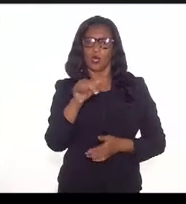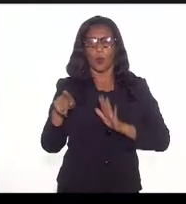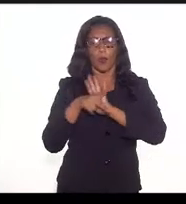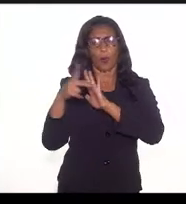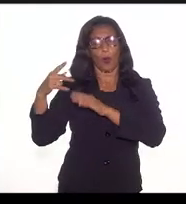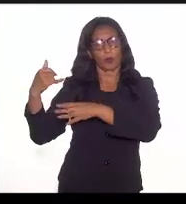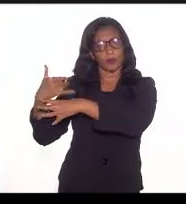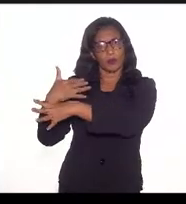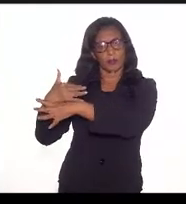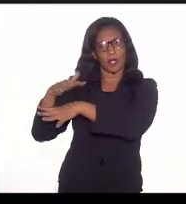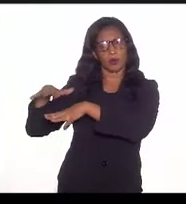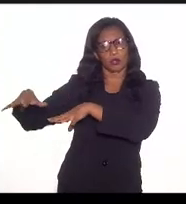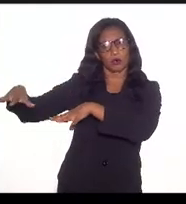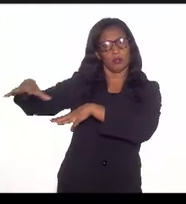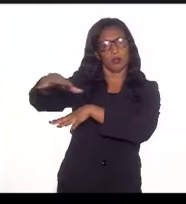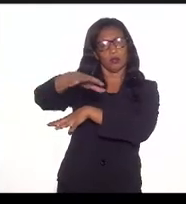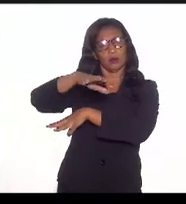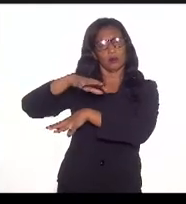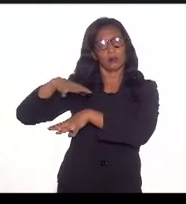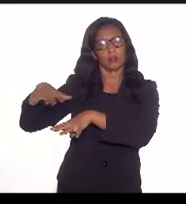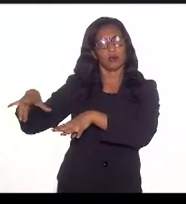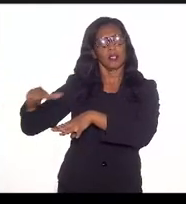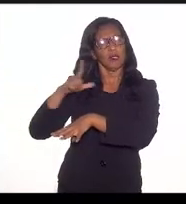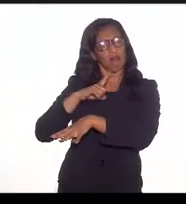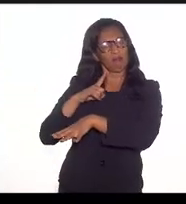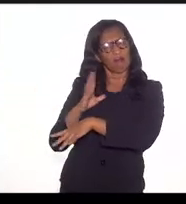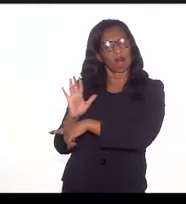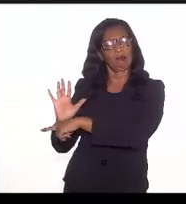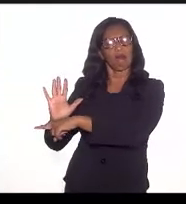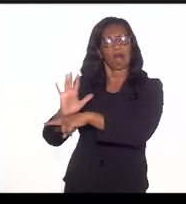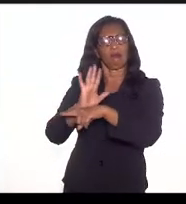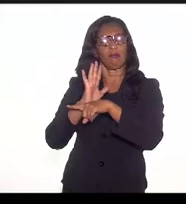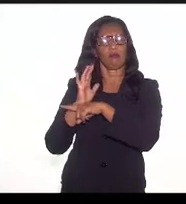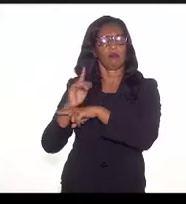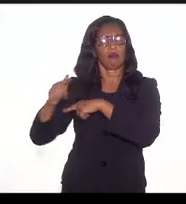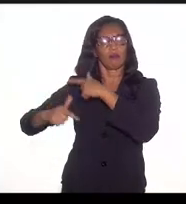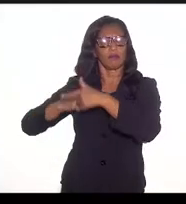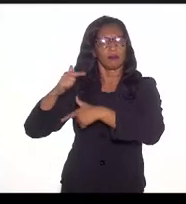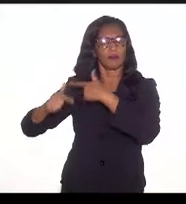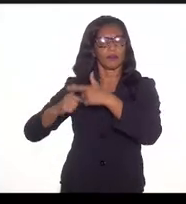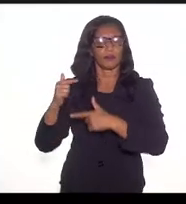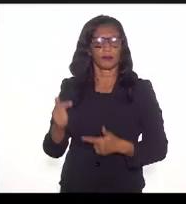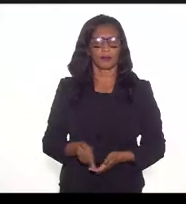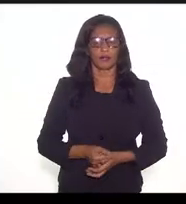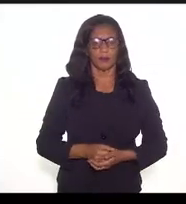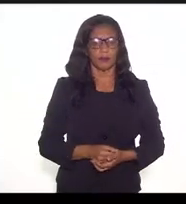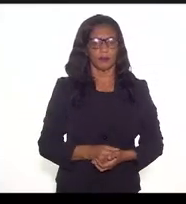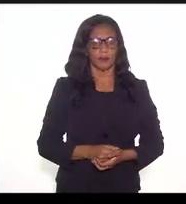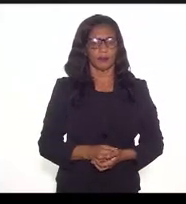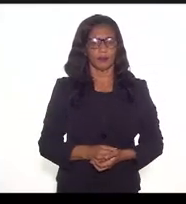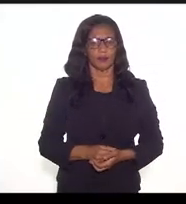né? E isso tem também impulsionado muito aí o número de operações.